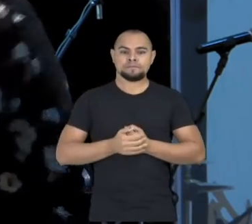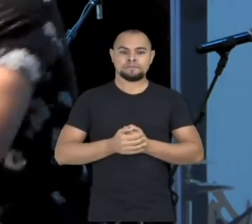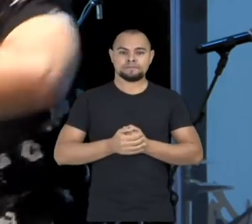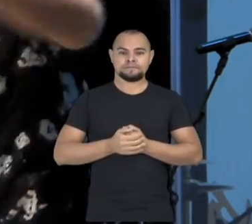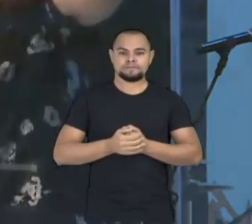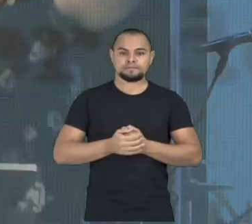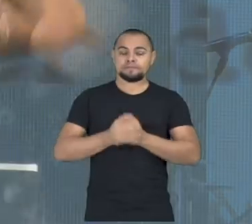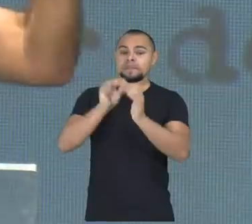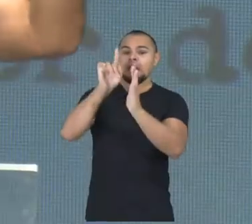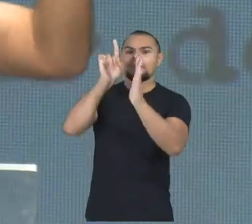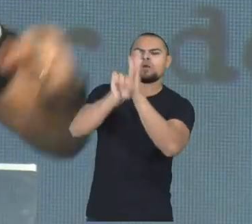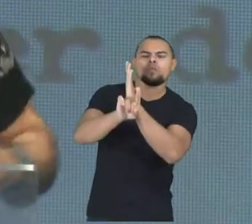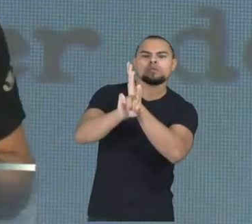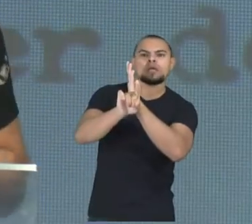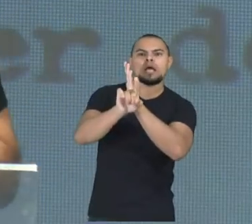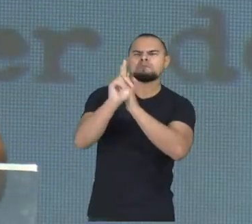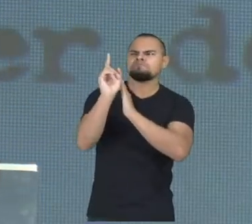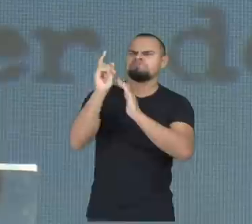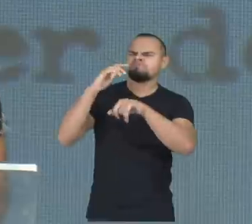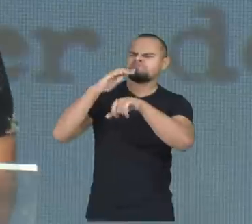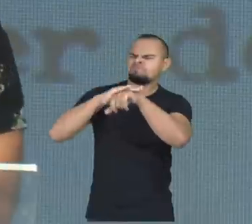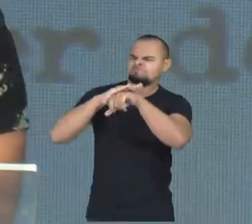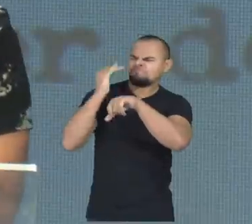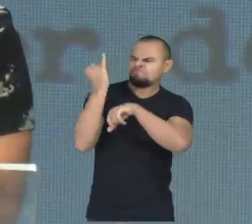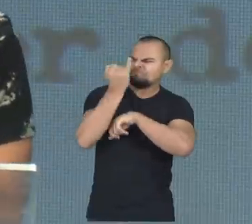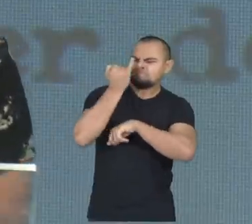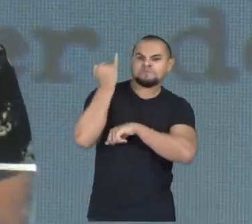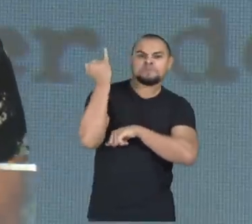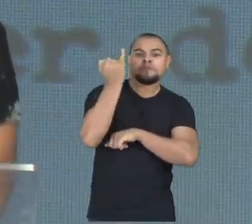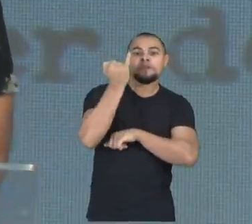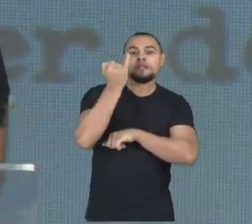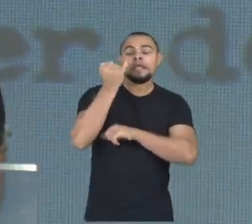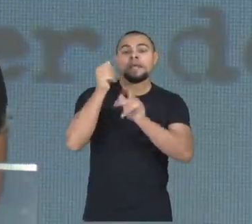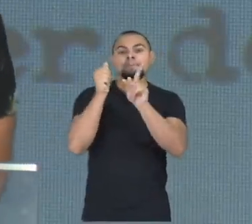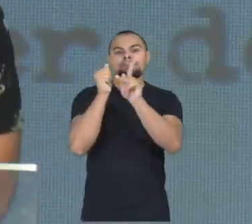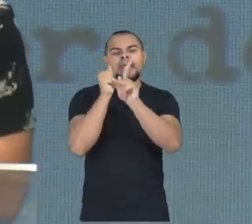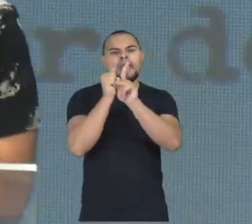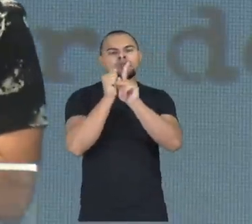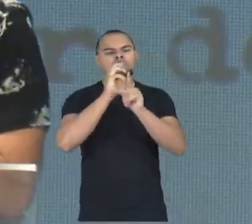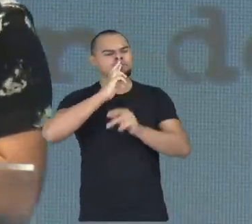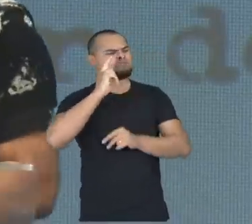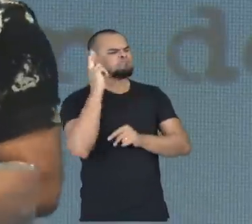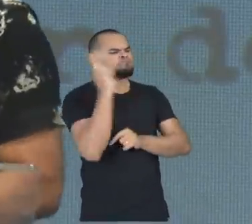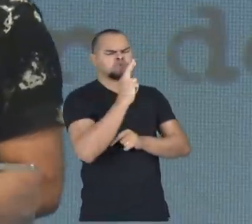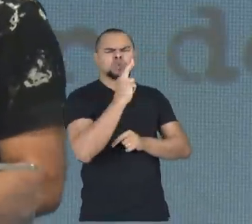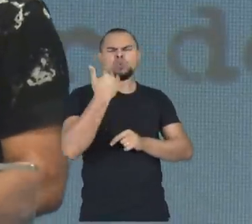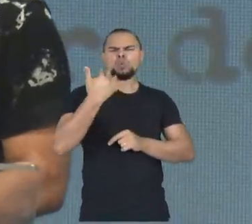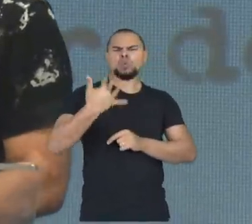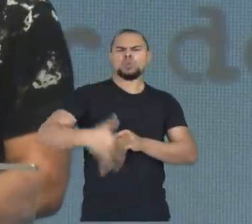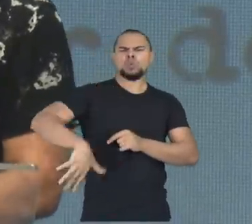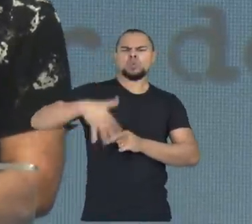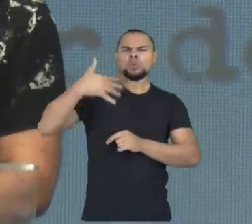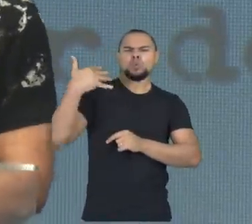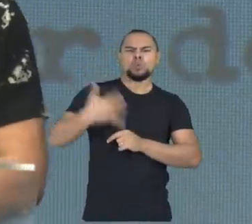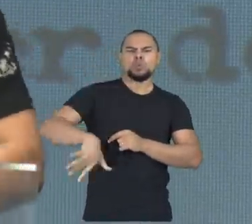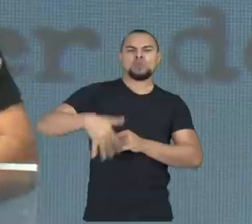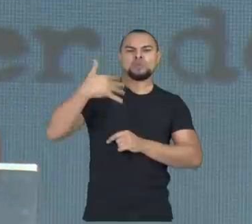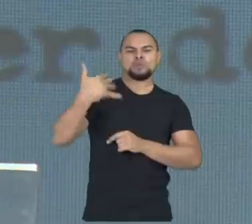A pergunta é essencial e a resposta que foi dada por Pedro é também essencial.